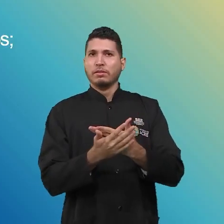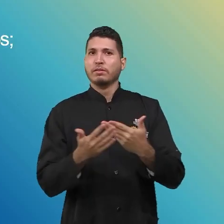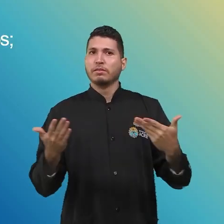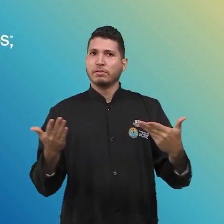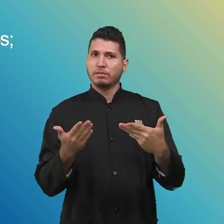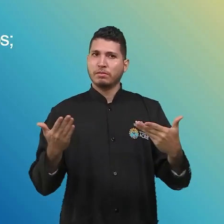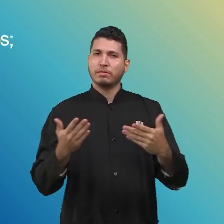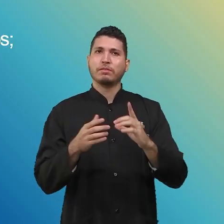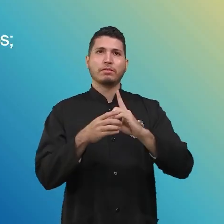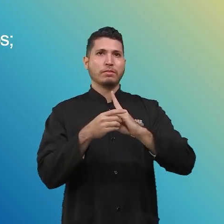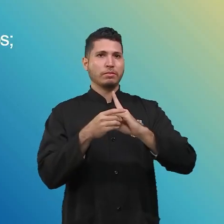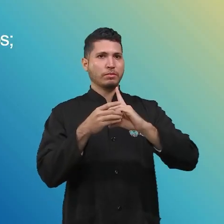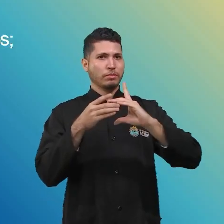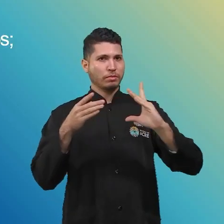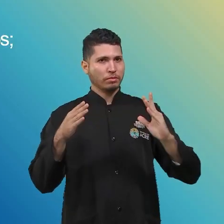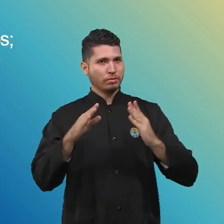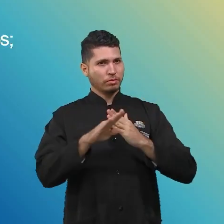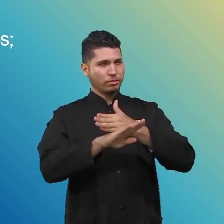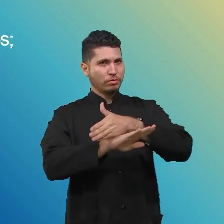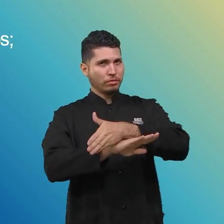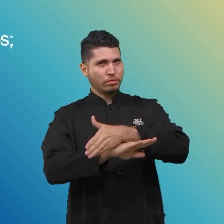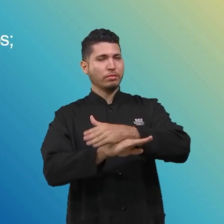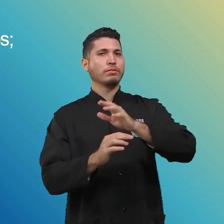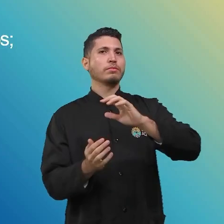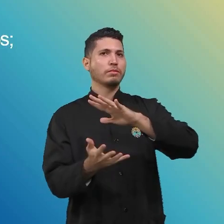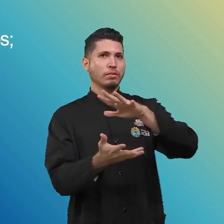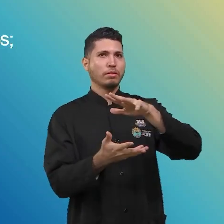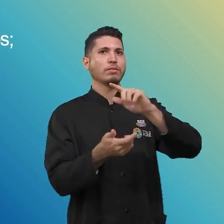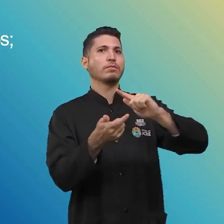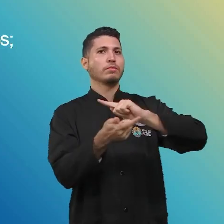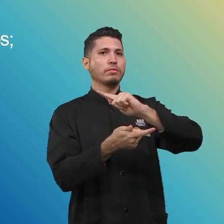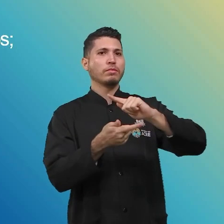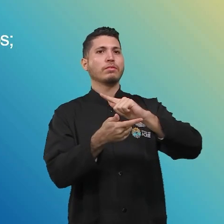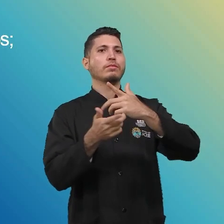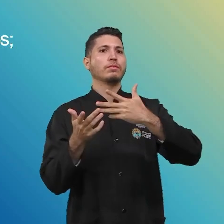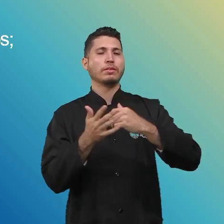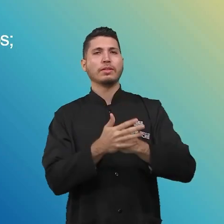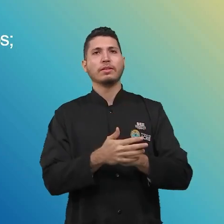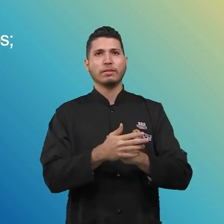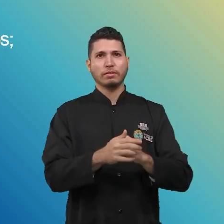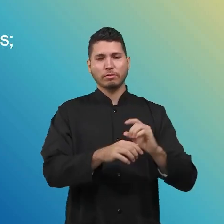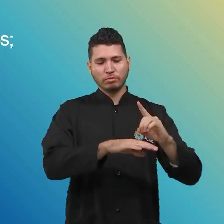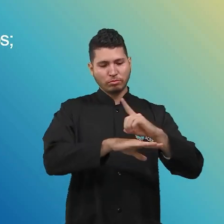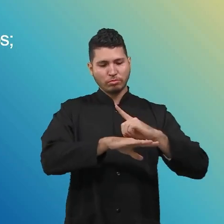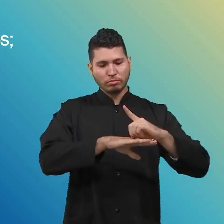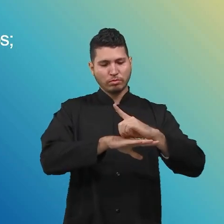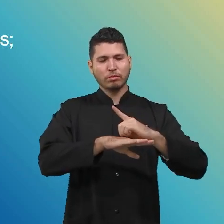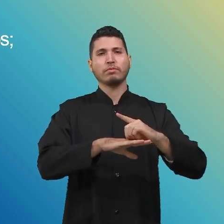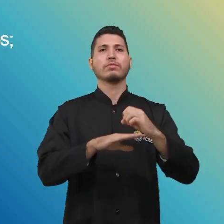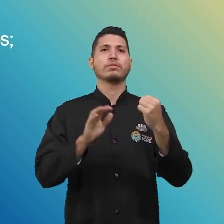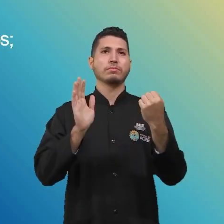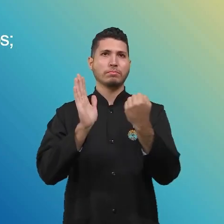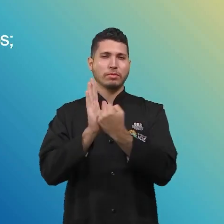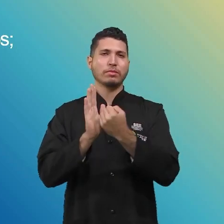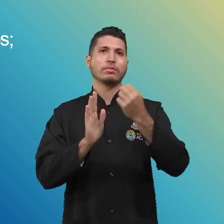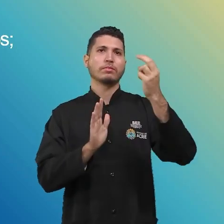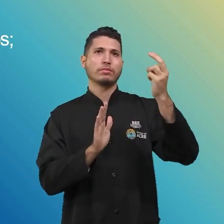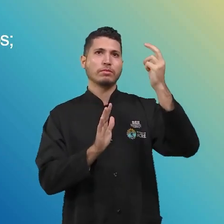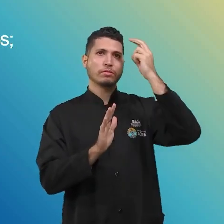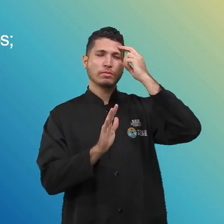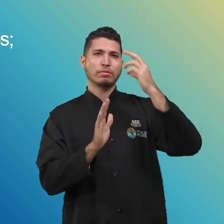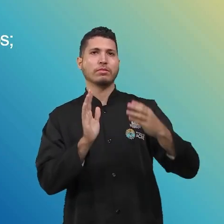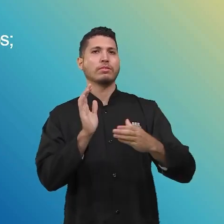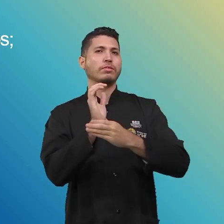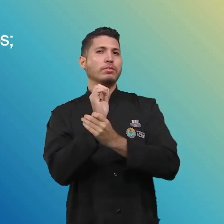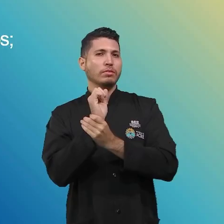a democratização do acesso global à cultura, a digitalização do acervo cultural, garantindo a sua existência